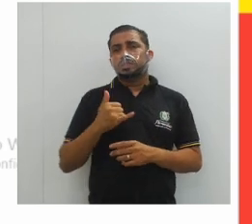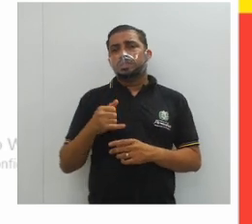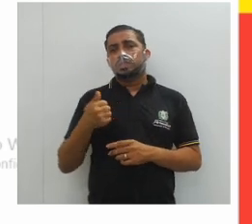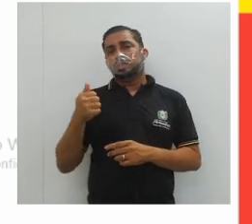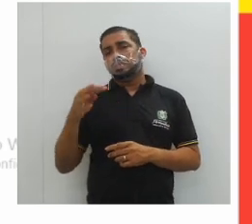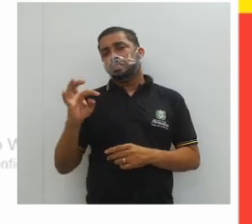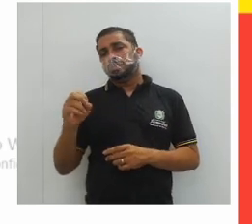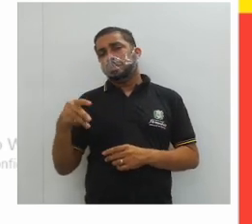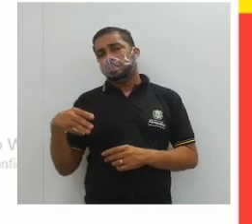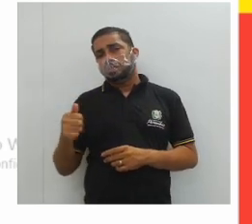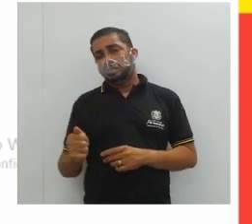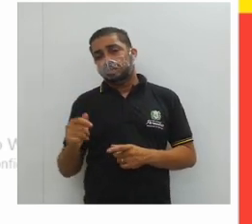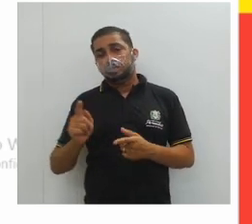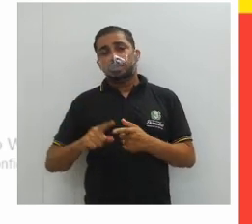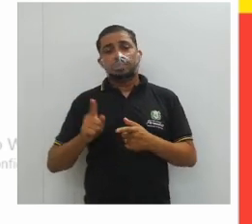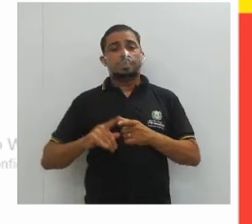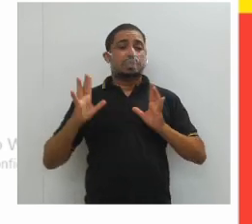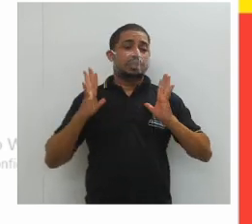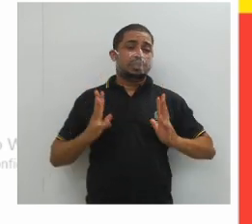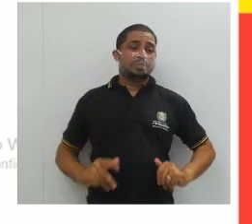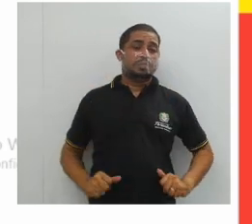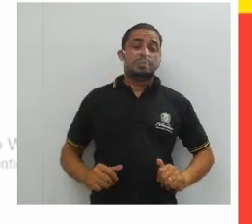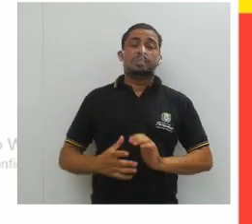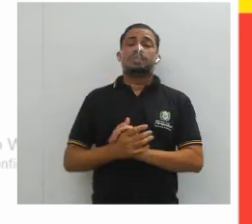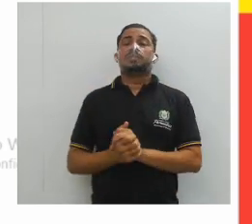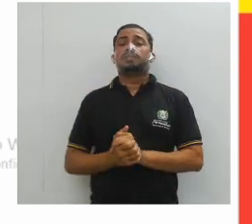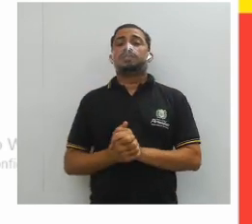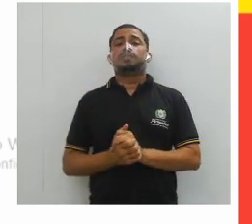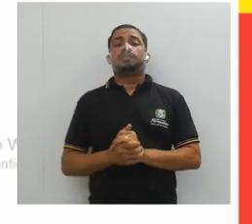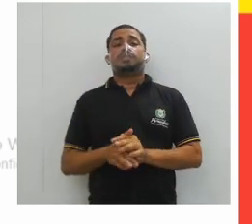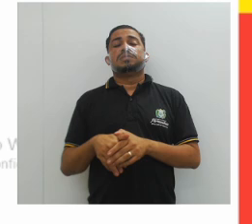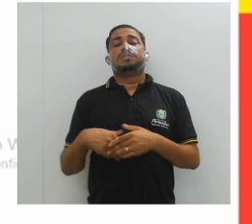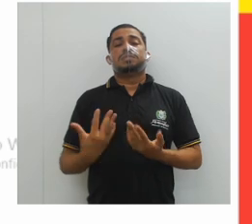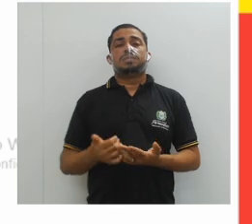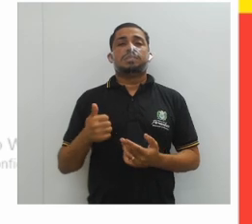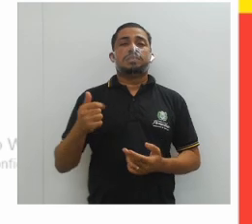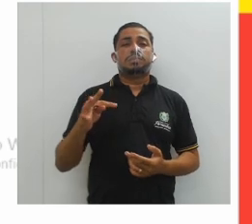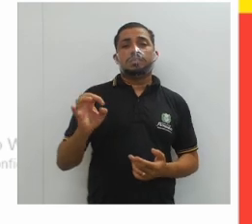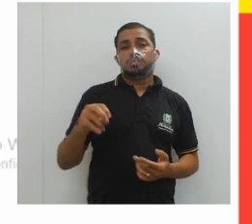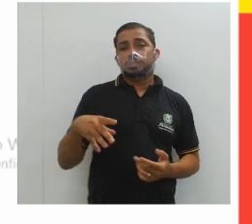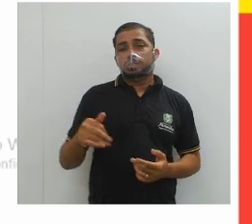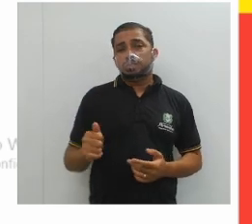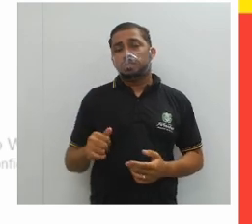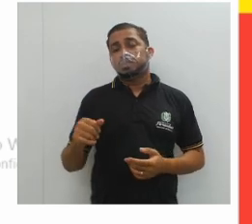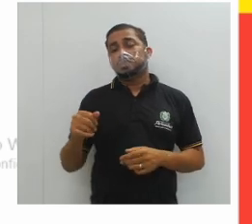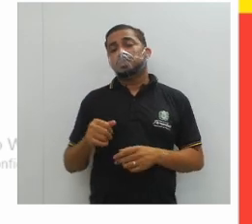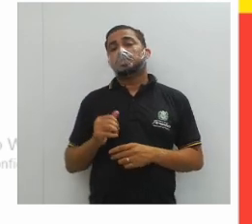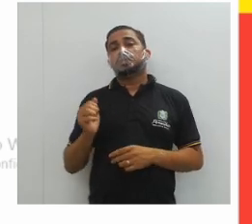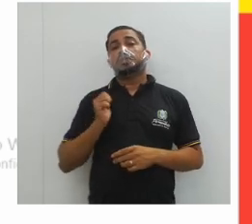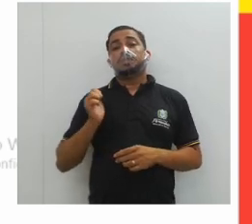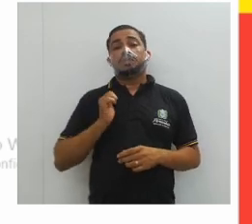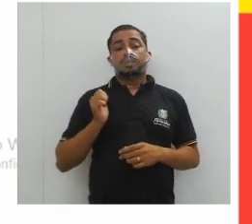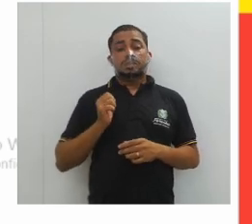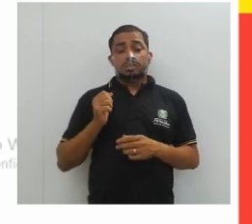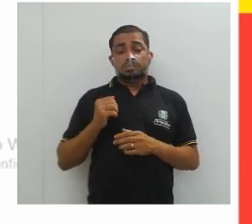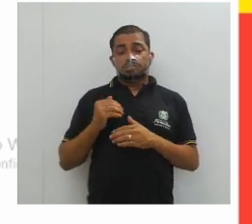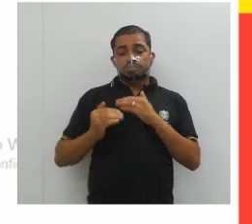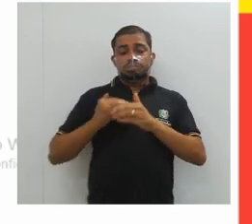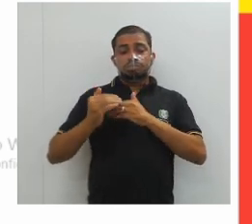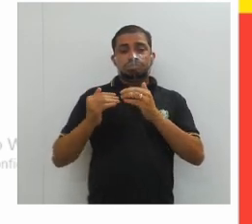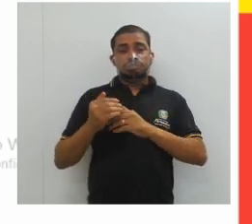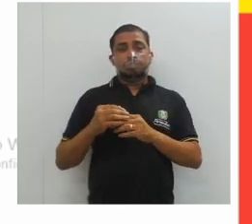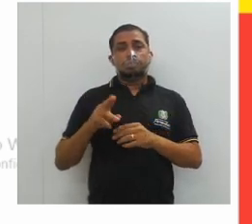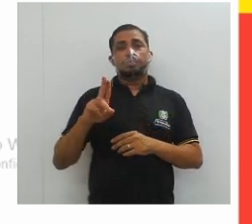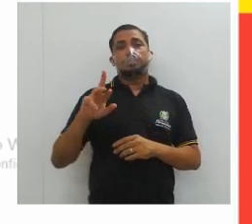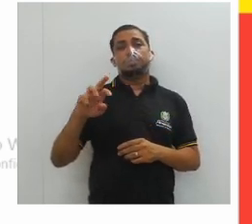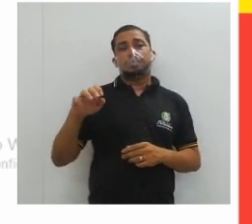a atômica e a energia limpa. A atômica do enriquecimento no urânio, que serve para movimentar várias coisas durante